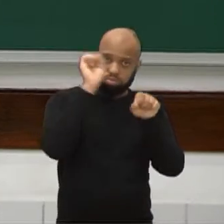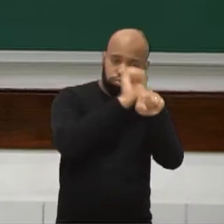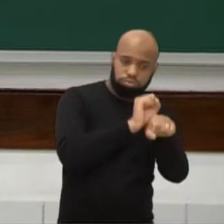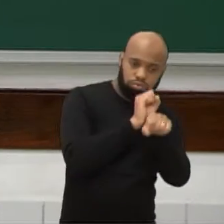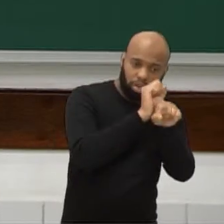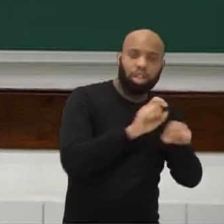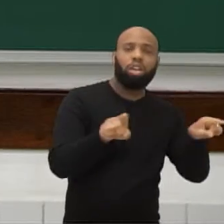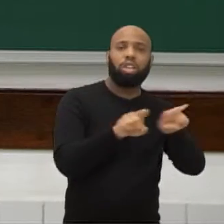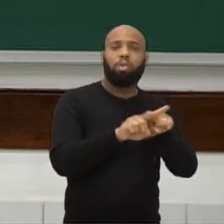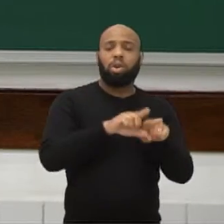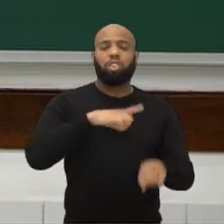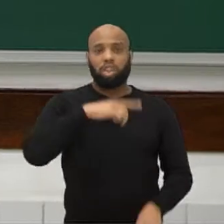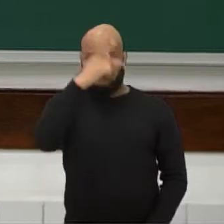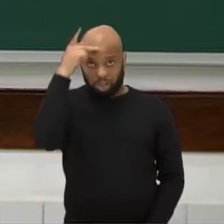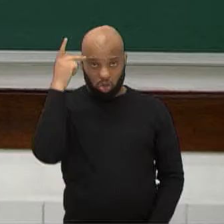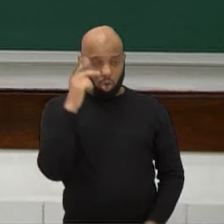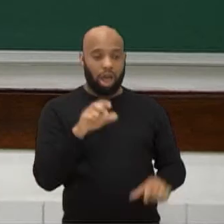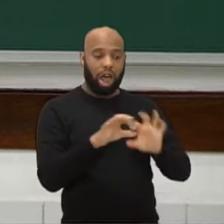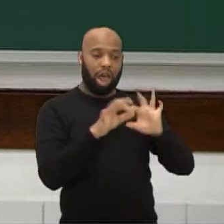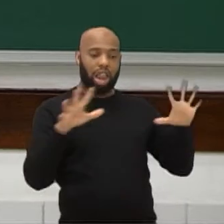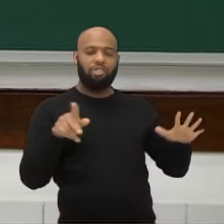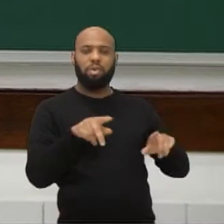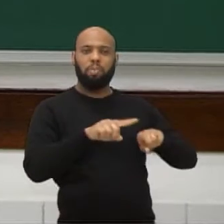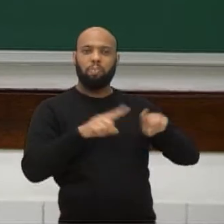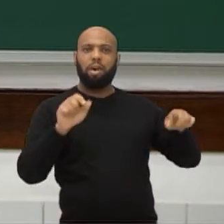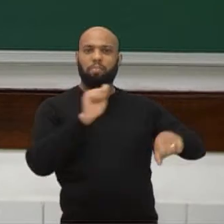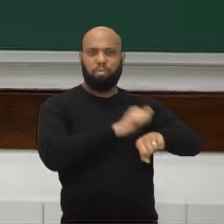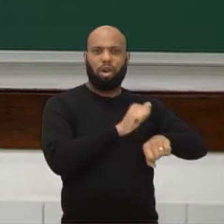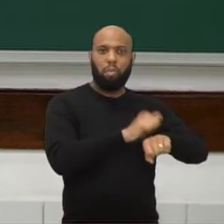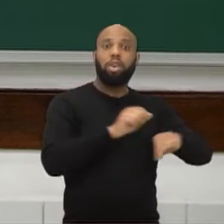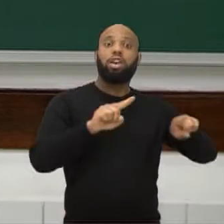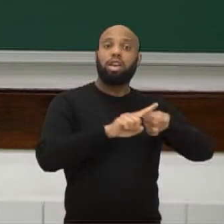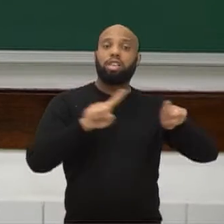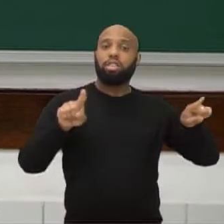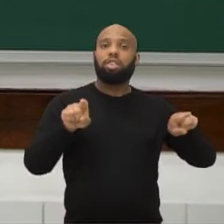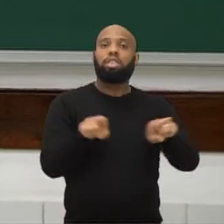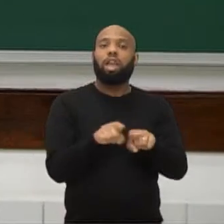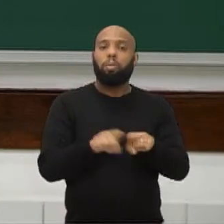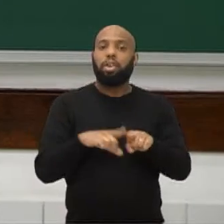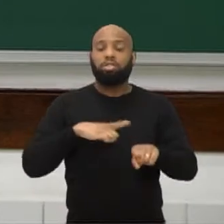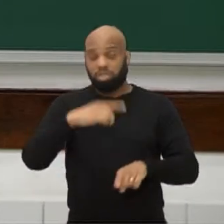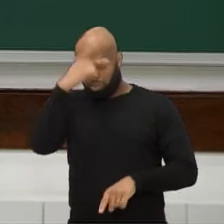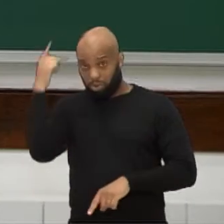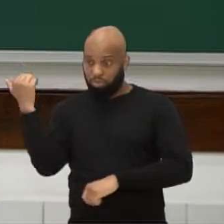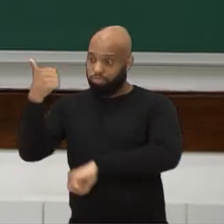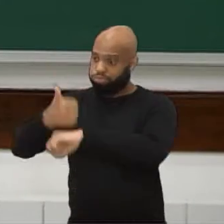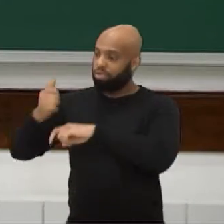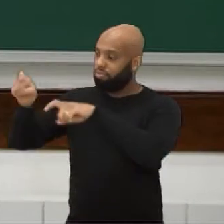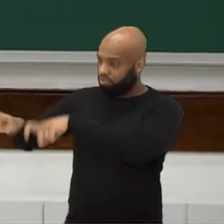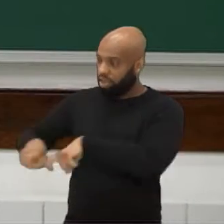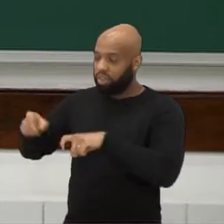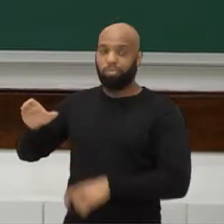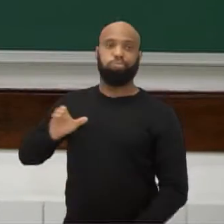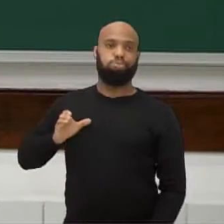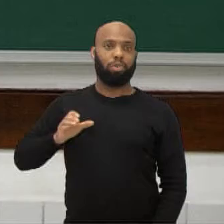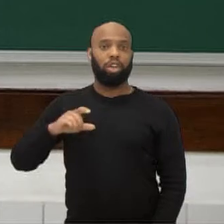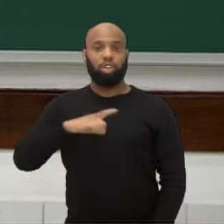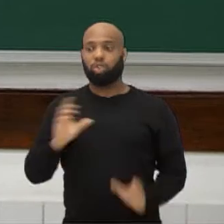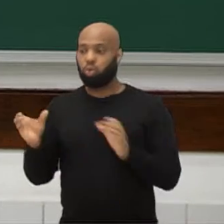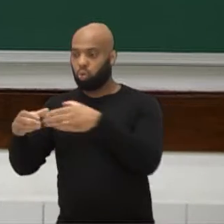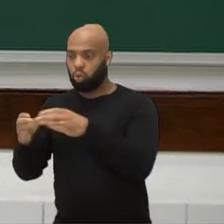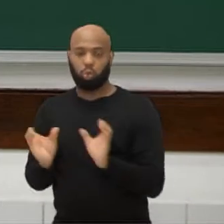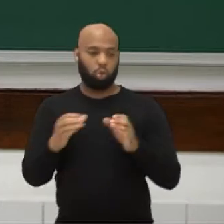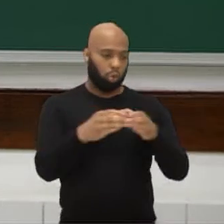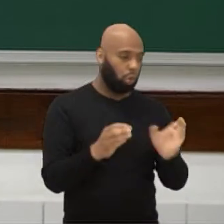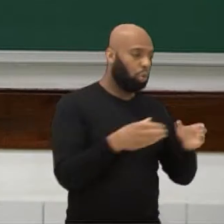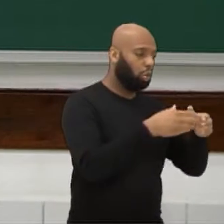eram livres, mas viviam numa condição de pobreza. E você tinha os fazendeiros, que eram ricos. E pessoas de diversos grupos, como eu